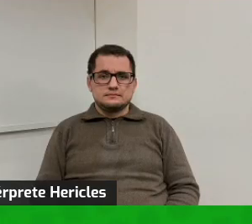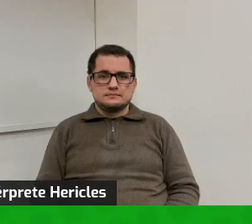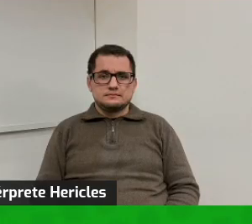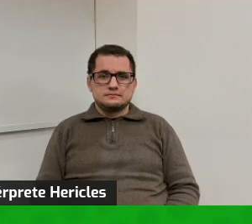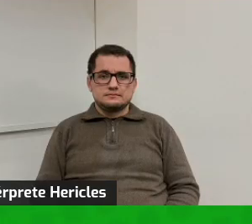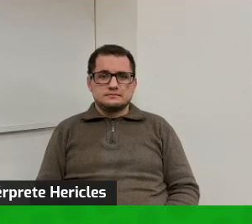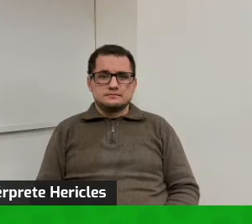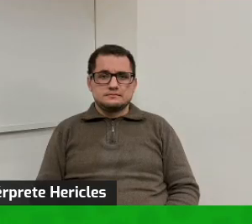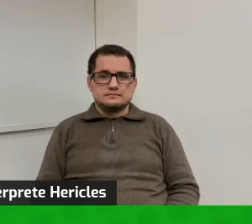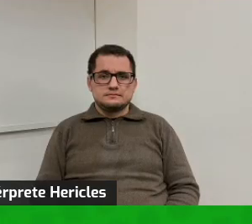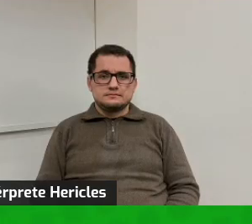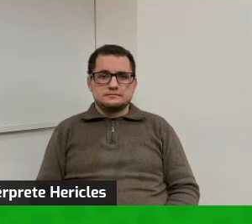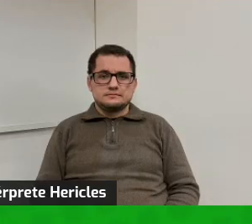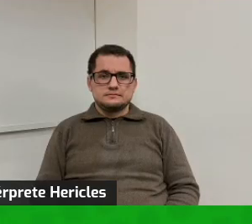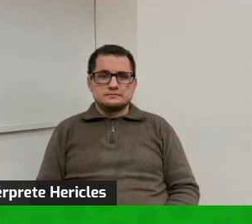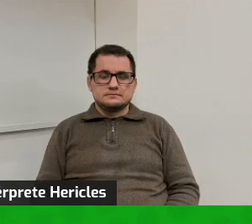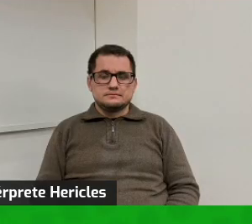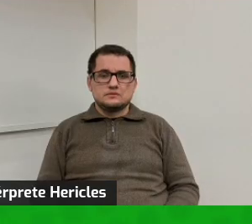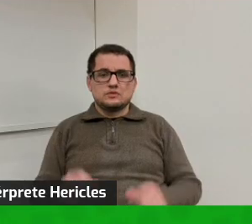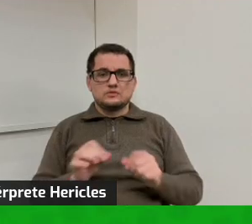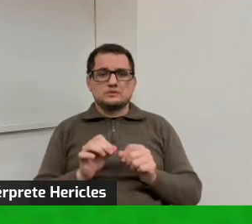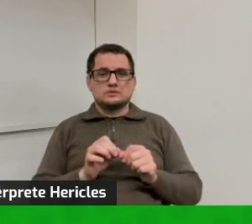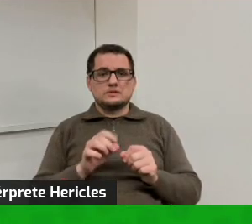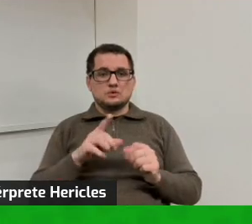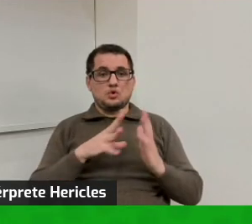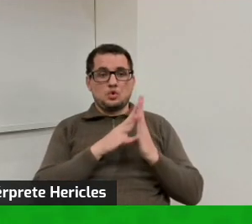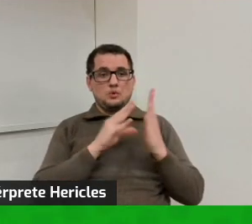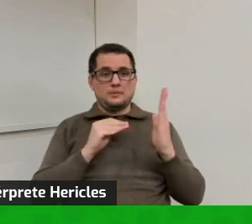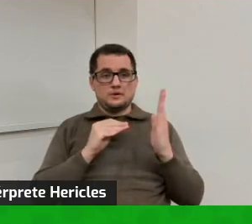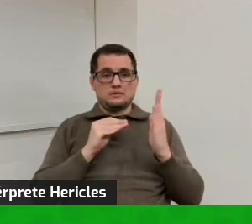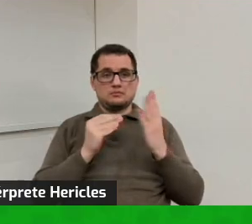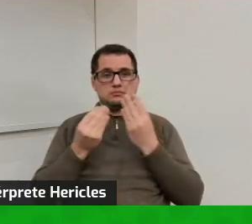só dar um Ctrl+C, Ctrl+V. Então, Ctrl+C,